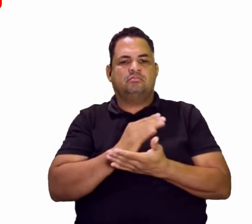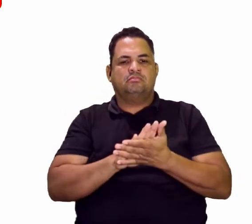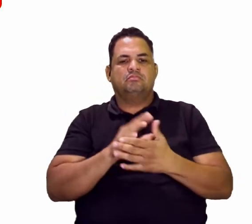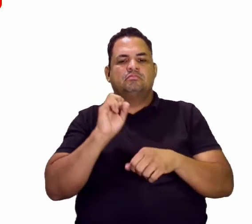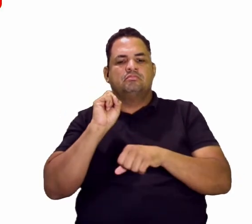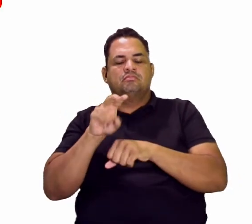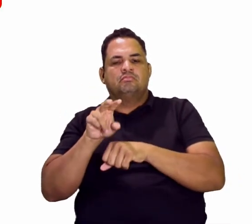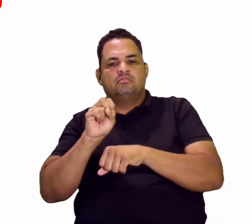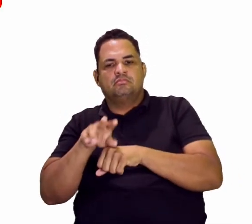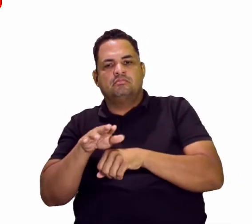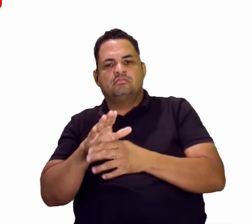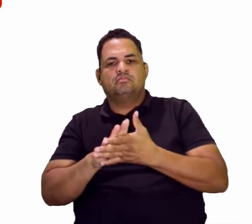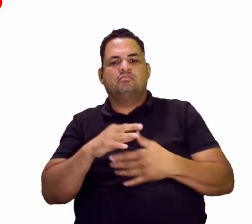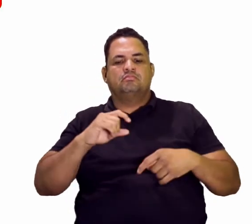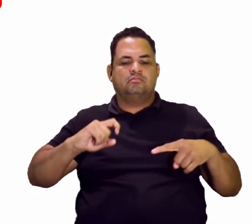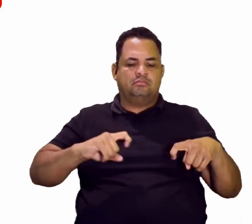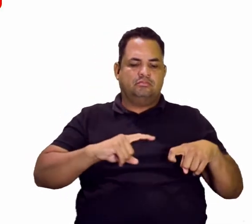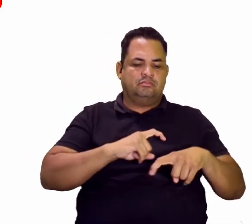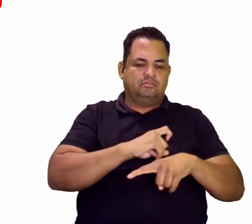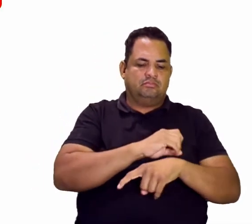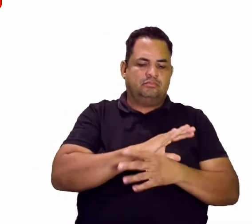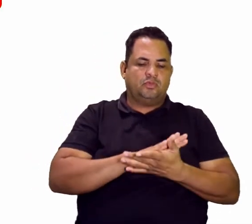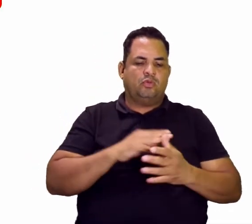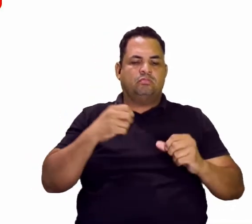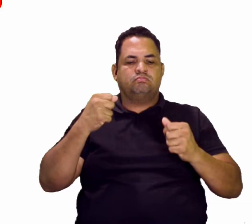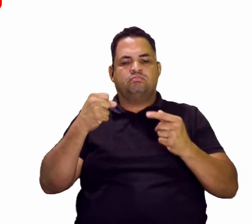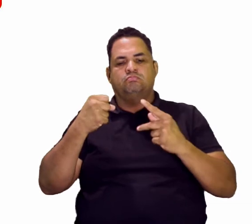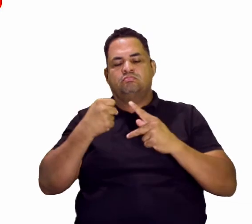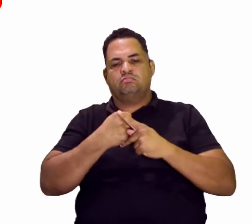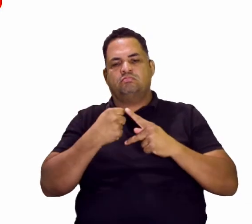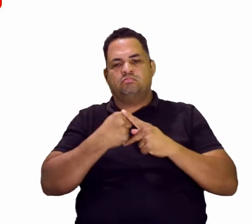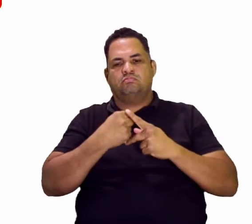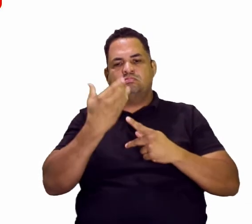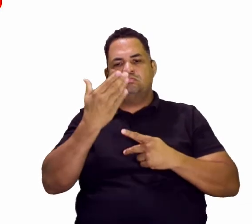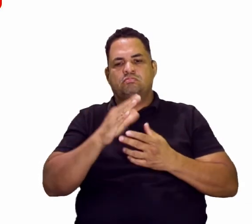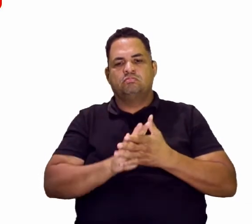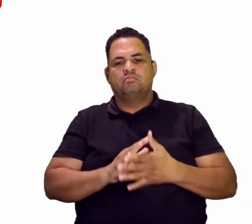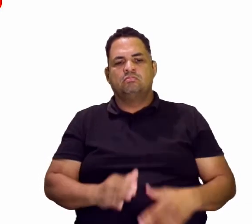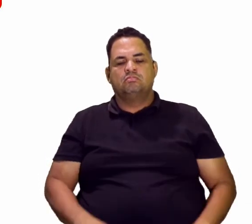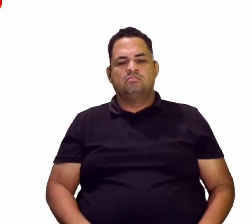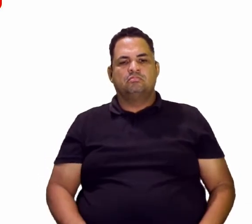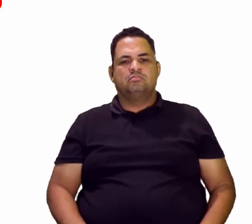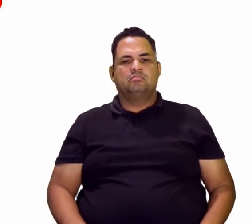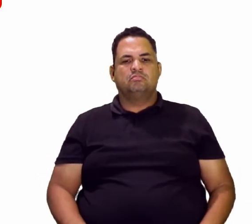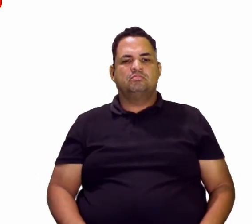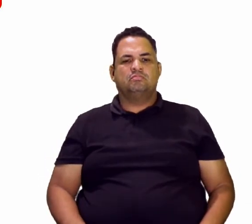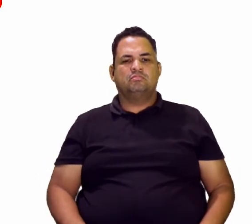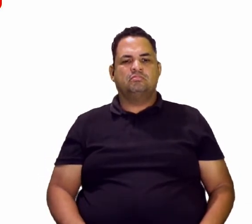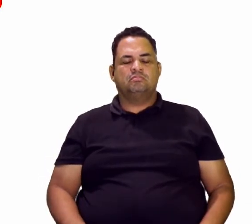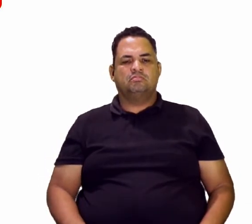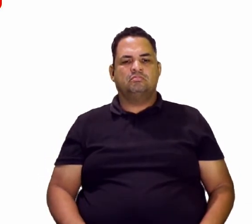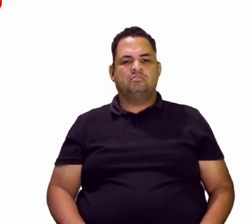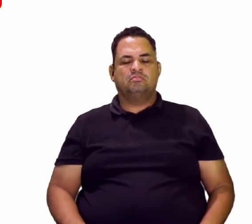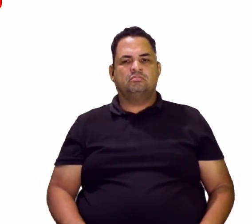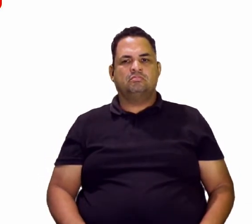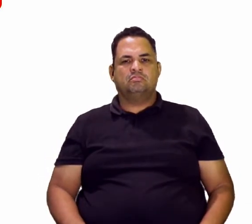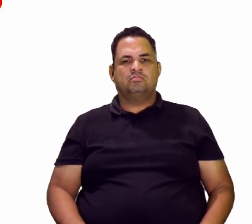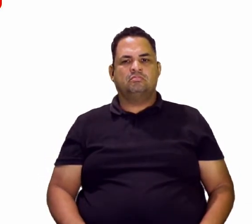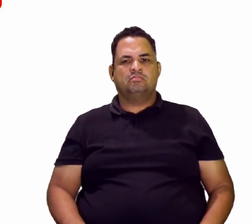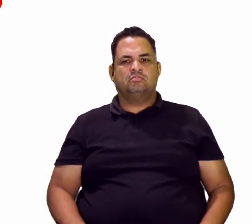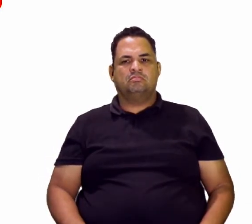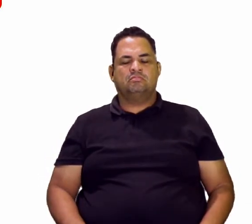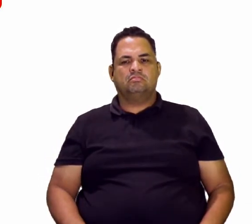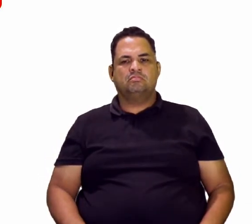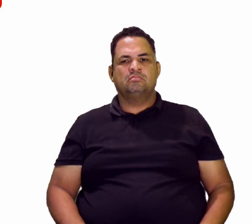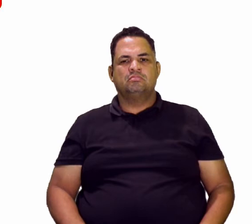pelos vírus, ou por bactérias, ou por protozoários, né? No caso da leishmaniose é por protozoário também, tá? Também não, por